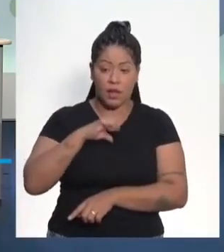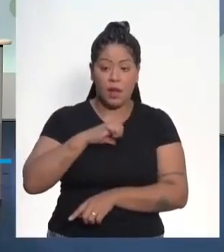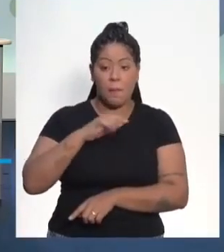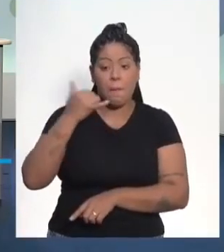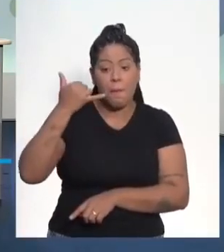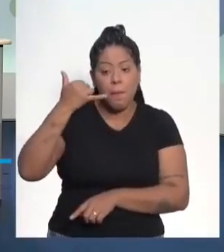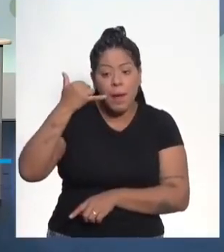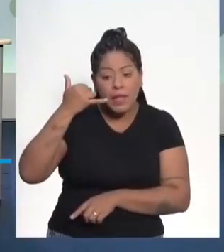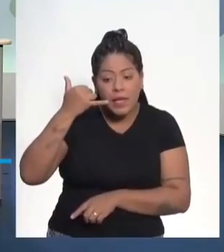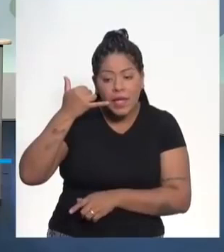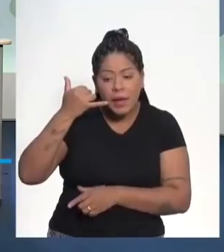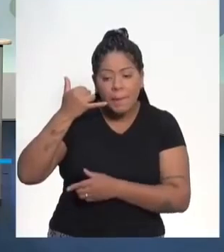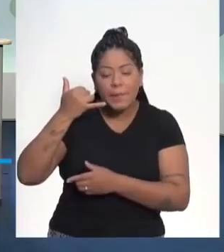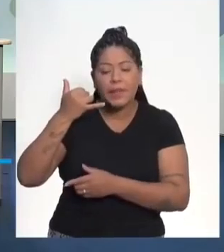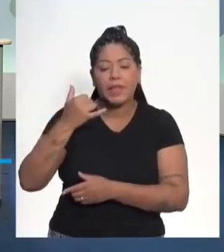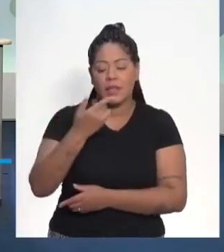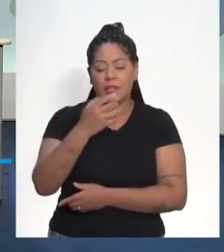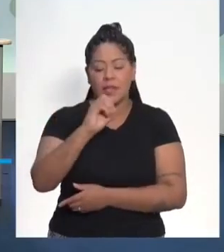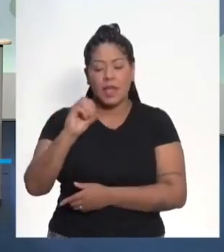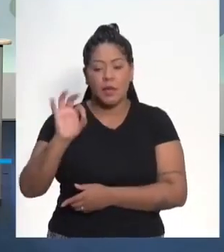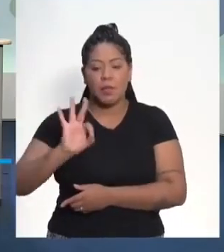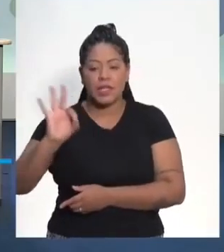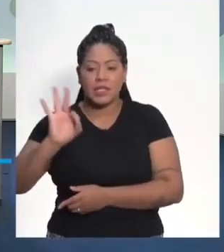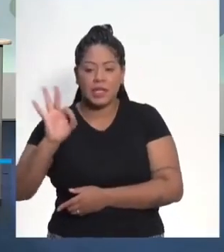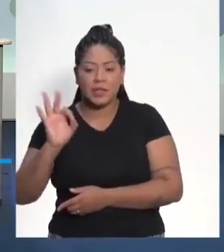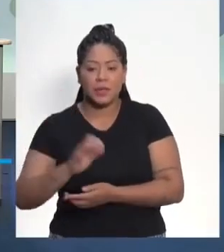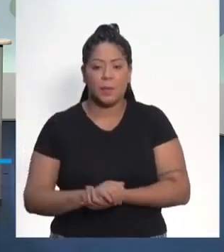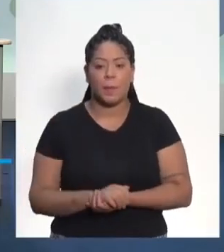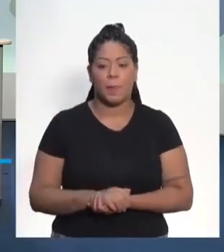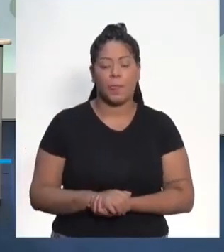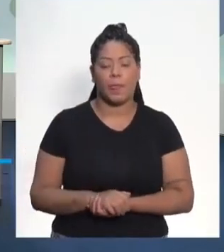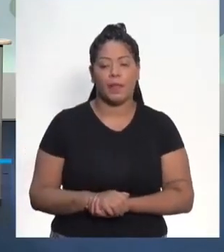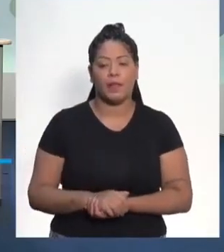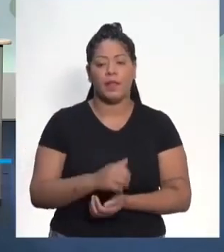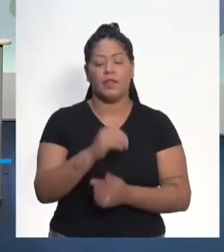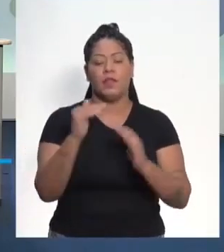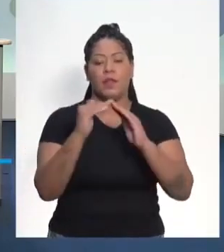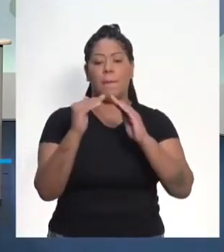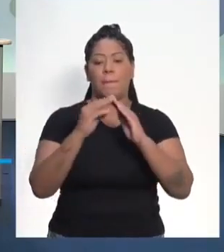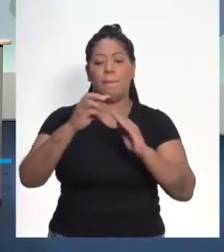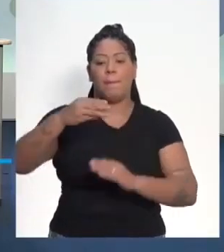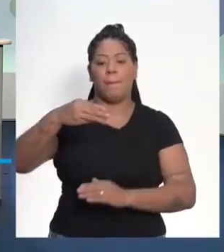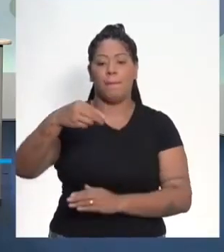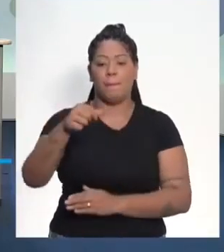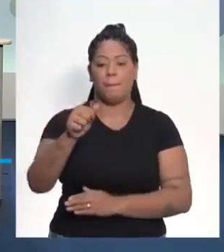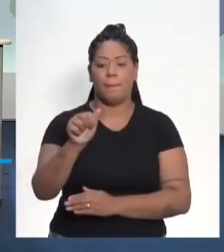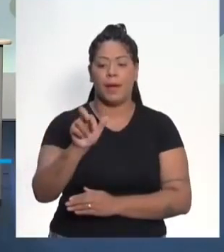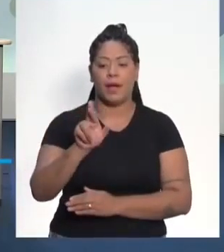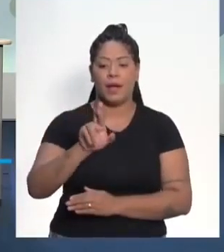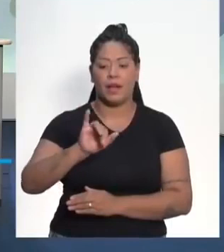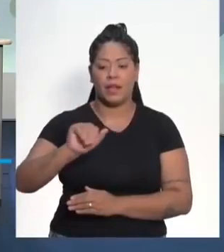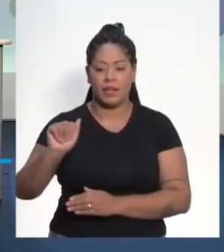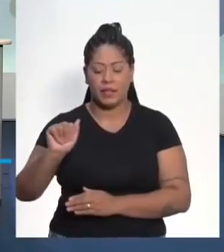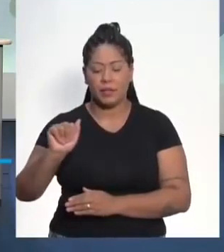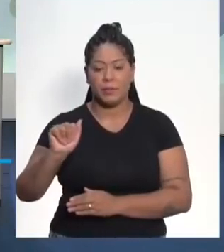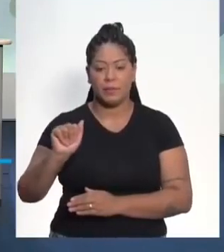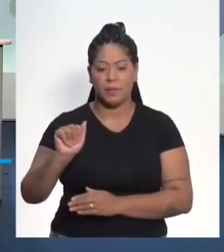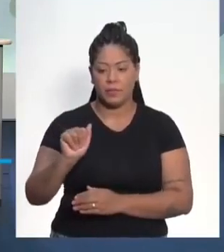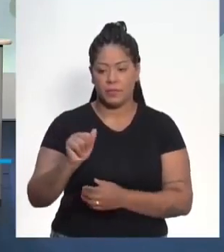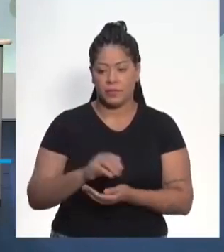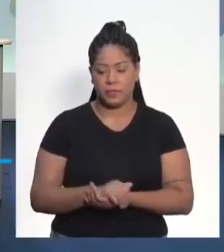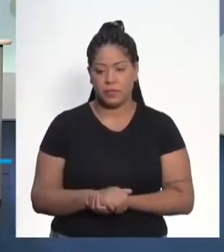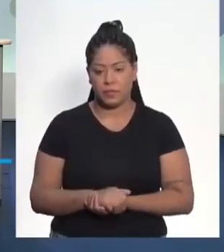100%. Os alunos da PEI Marei, desculpa se eu não sei ler, Júnior, de Presidente